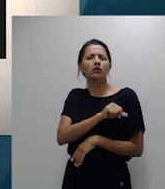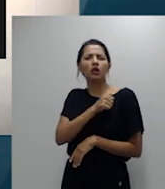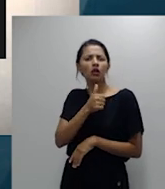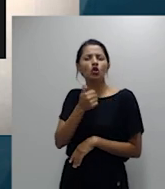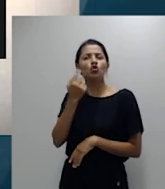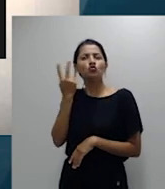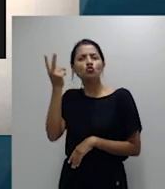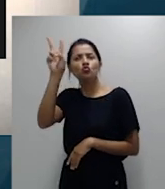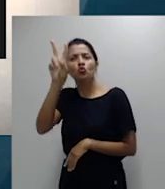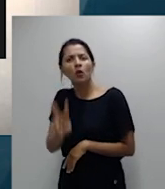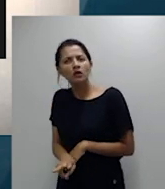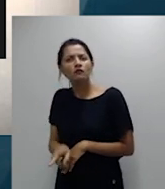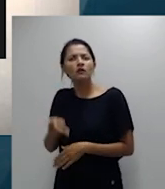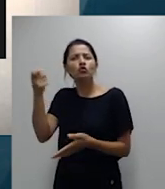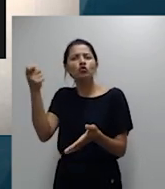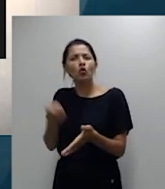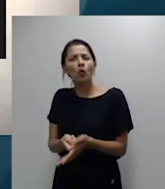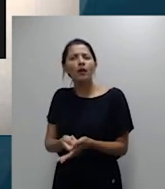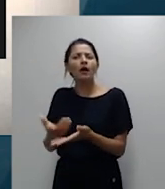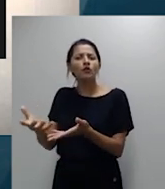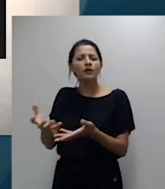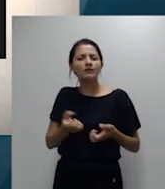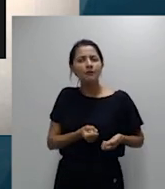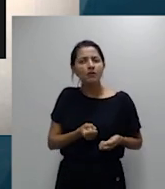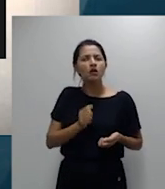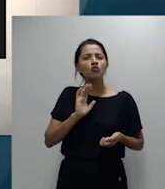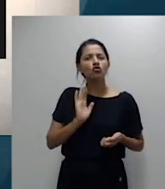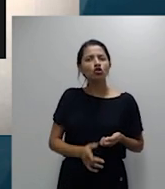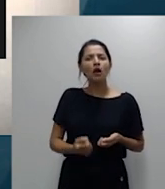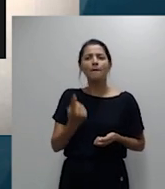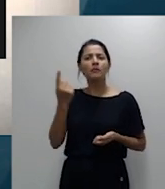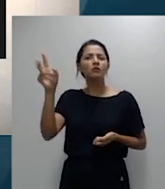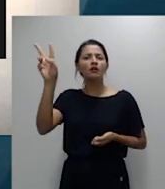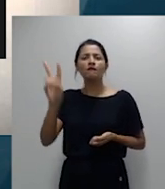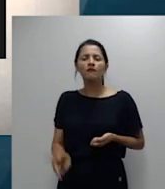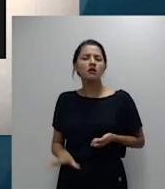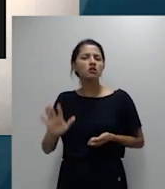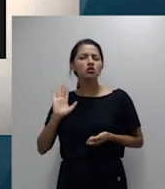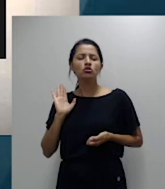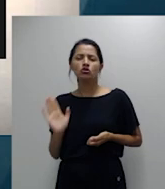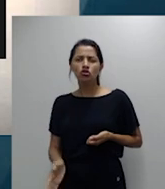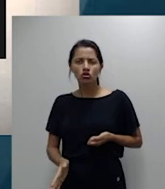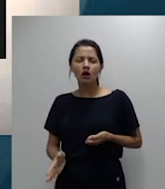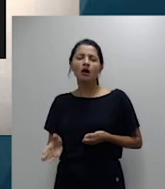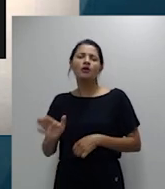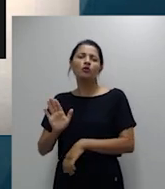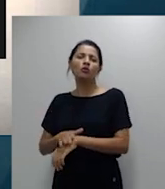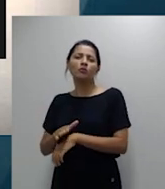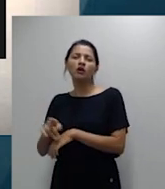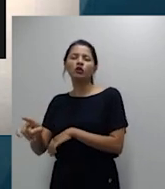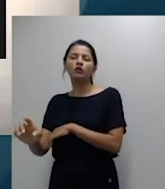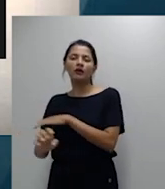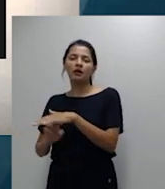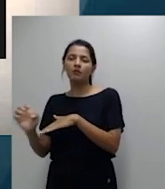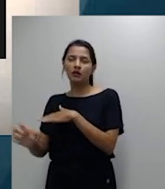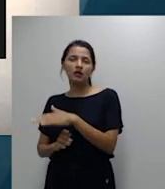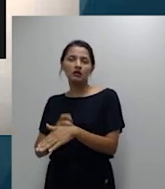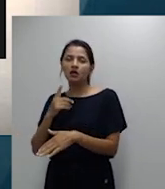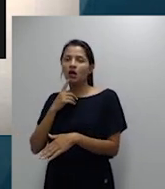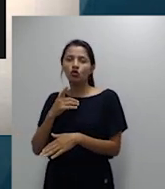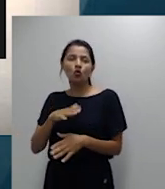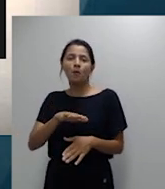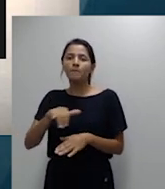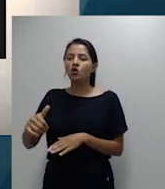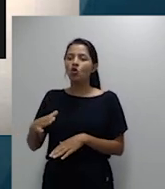pois já ouvi recebeu não medida que a prestadora de serviço de comunicação não tomou crédito